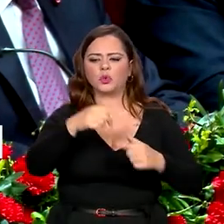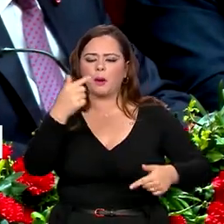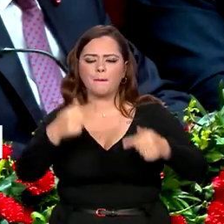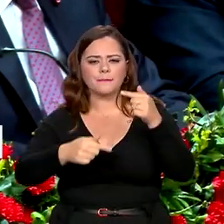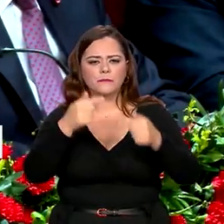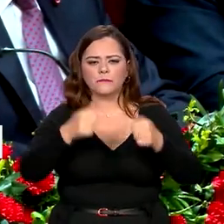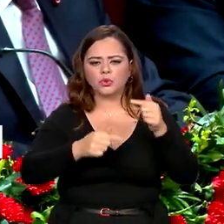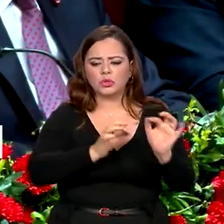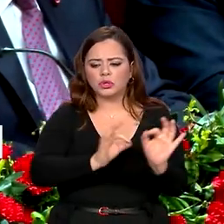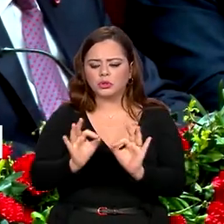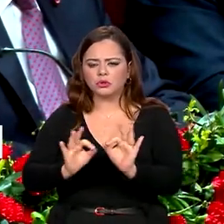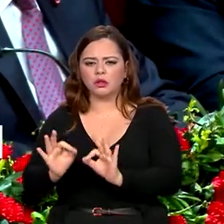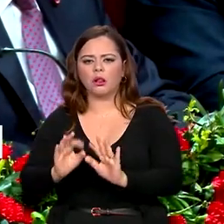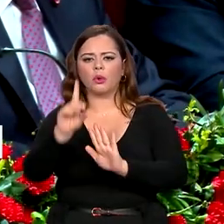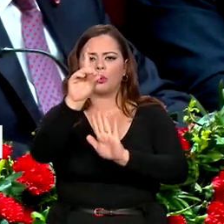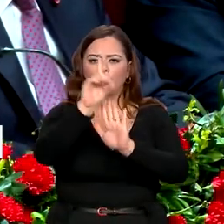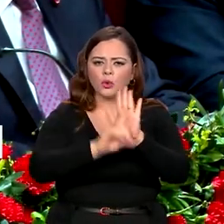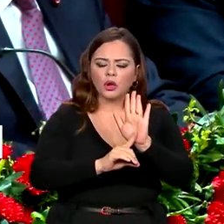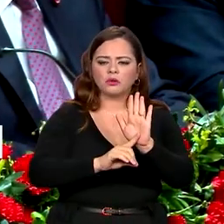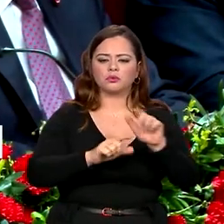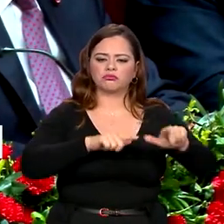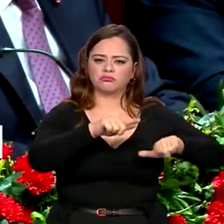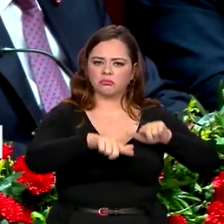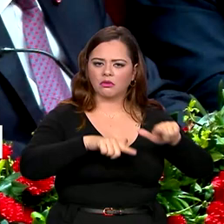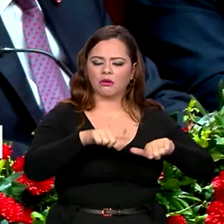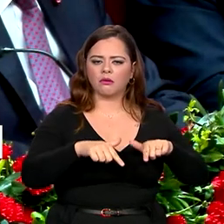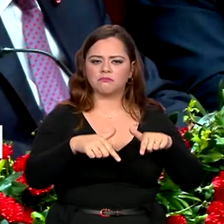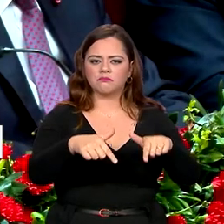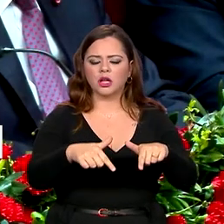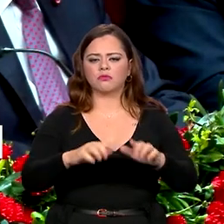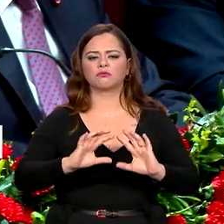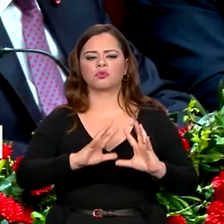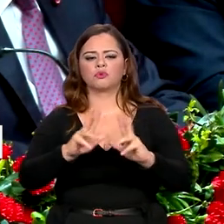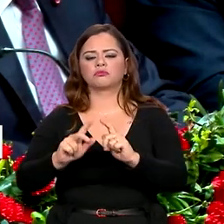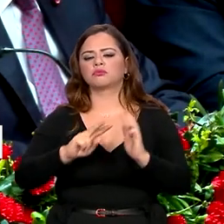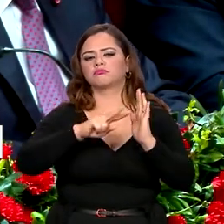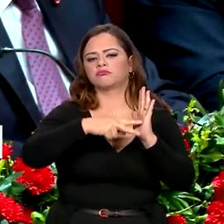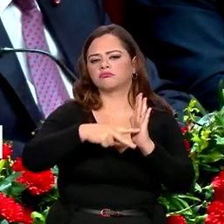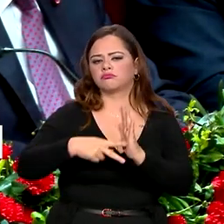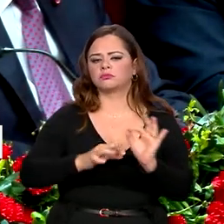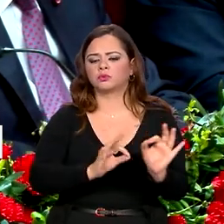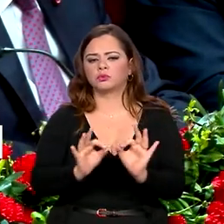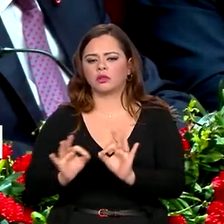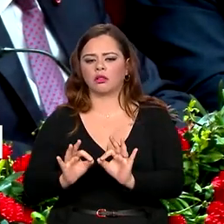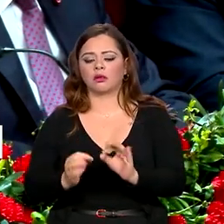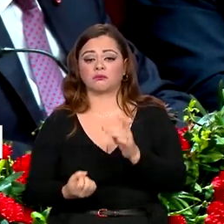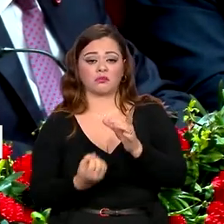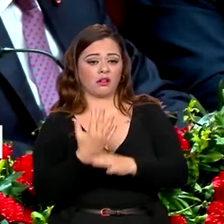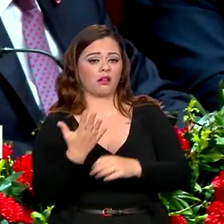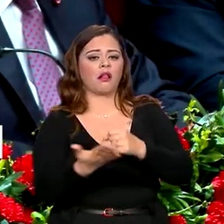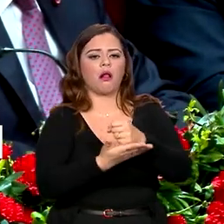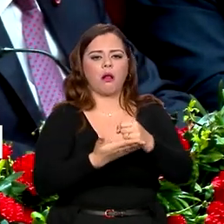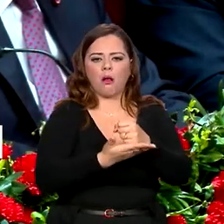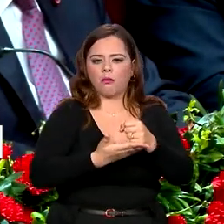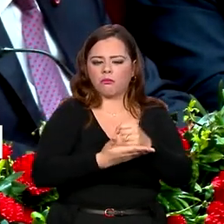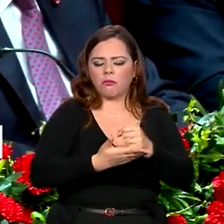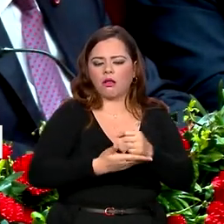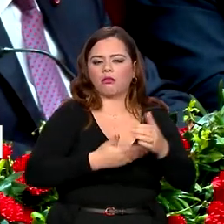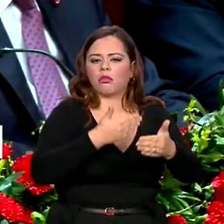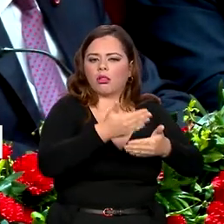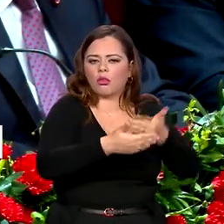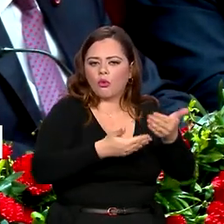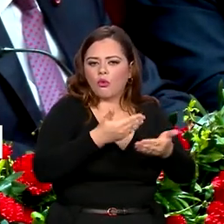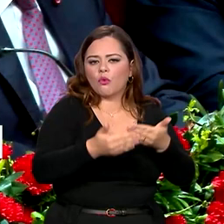política, os direitos trabalhistas e a livre organização sindical, criando as bases para o desenvolvimento econômico com